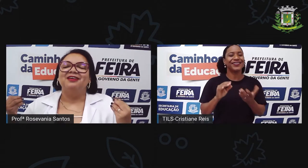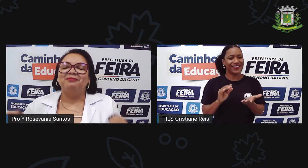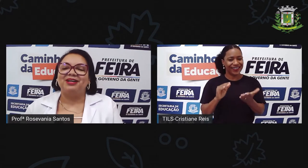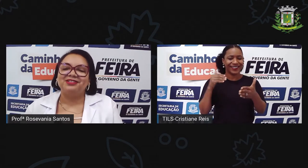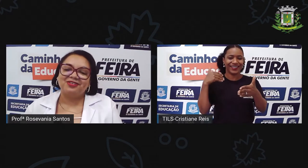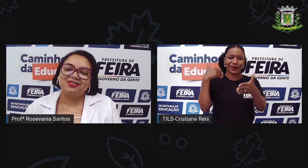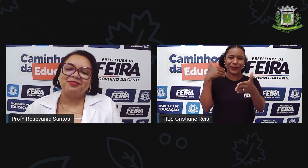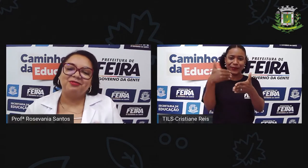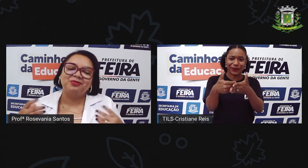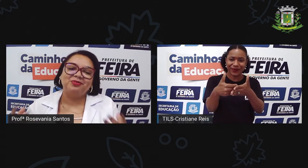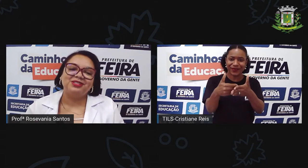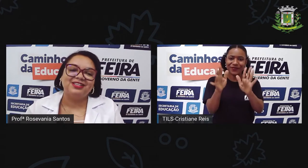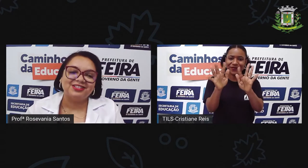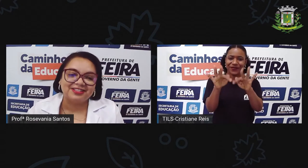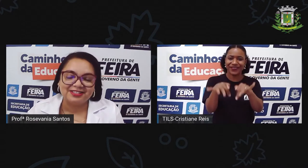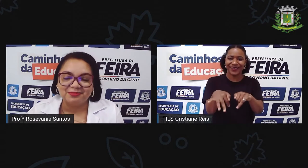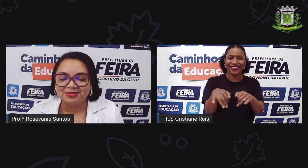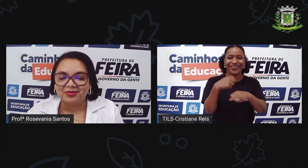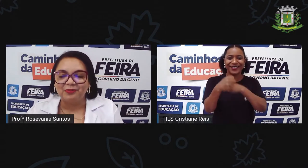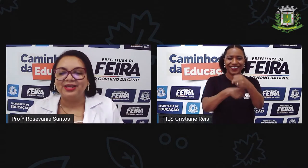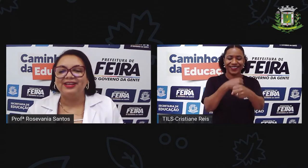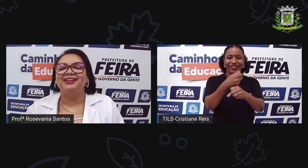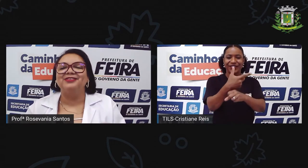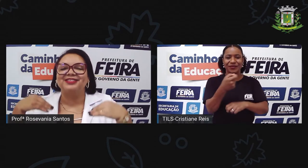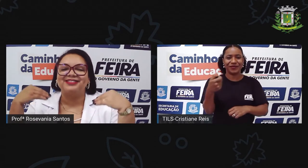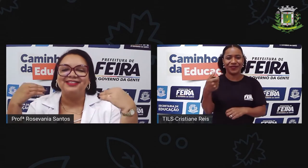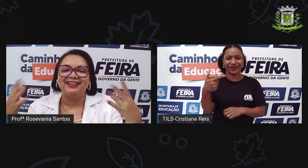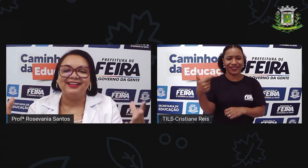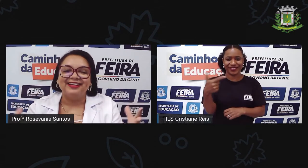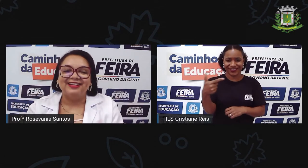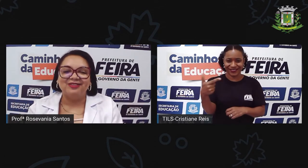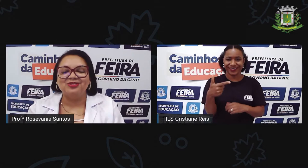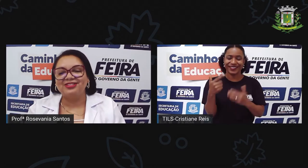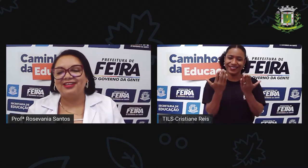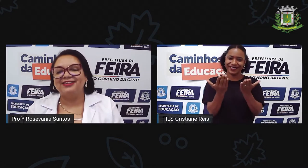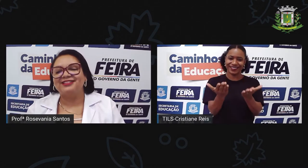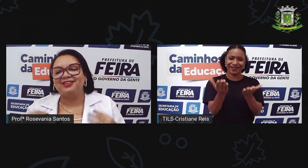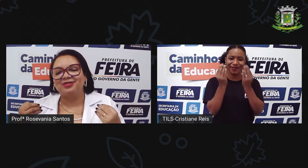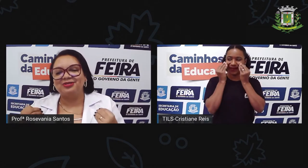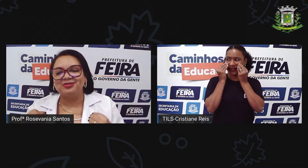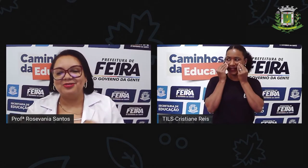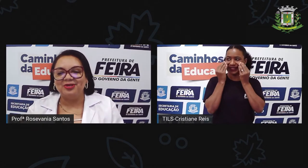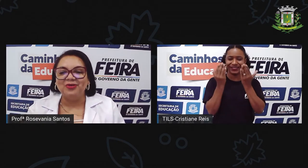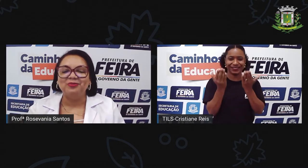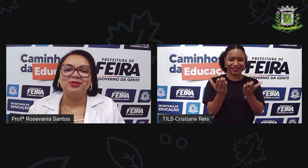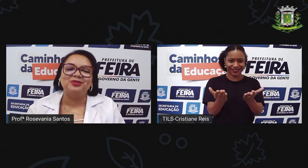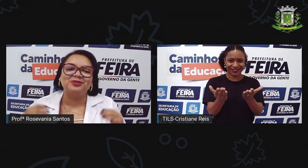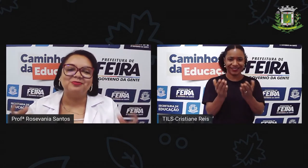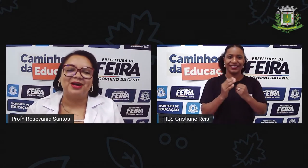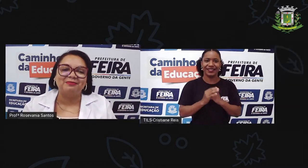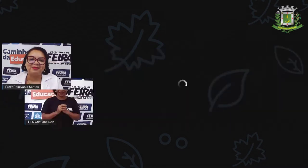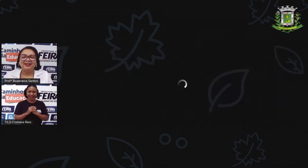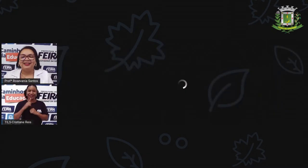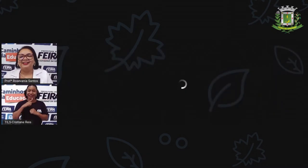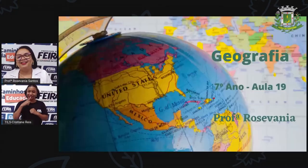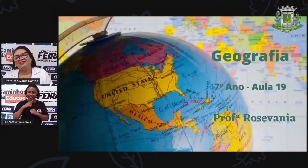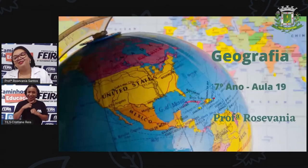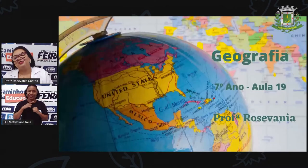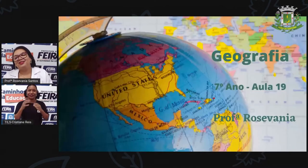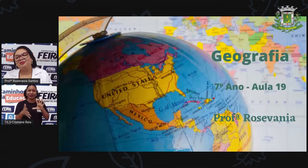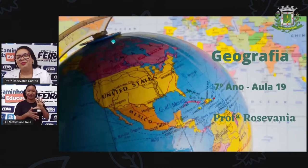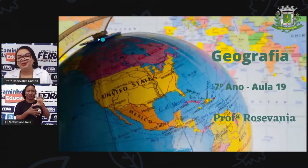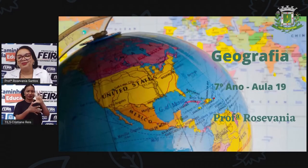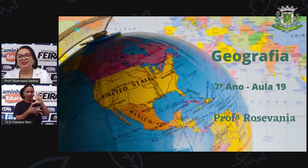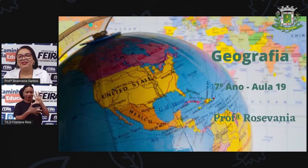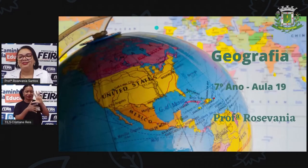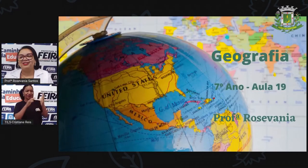2022, mas de qualquer forma não podia deixar esses meus companheirinhos assim, né, longe delas. Então eu trouxe o globo e trouxe o mapa que tanto